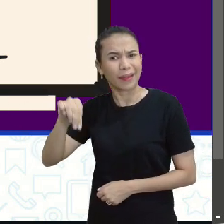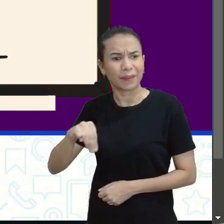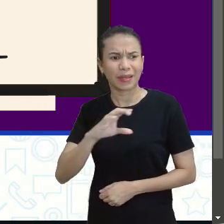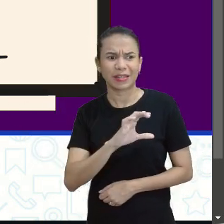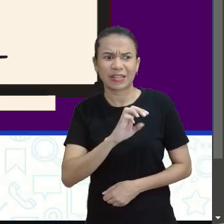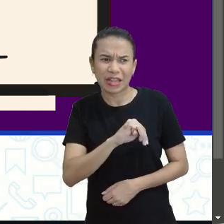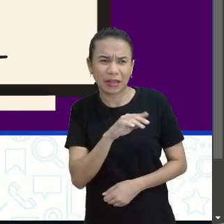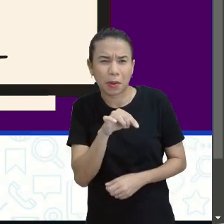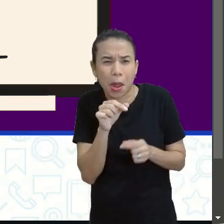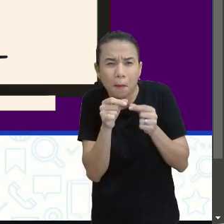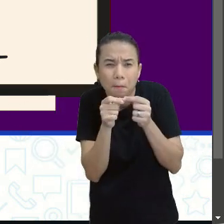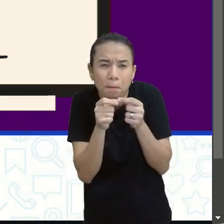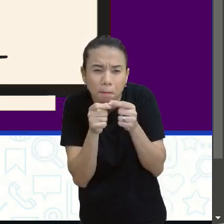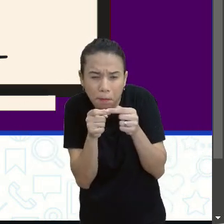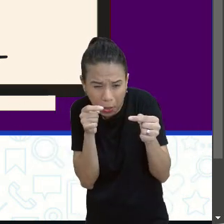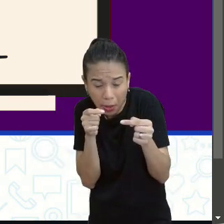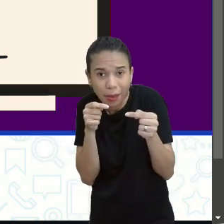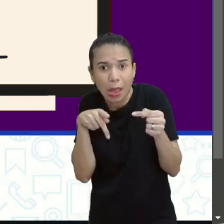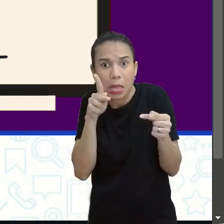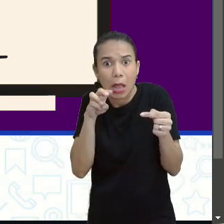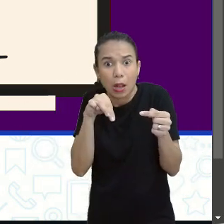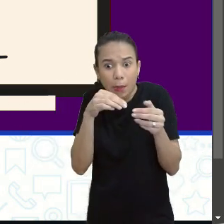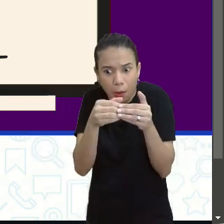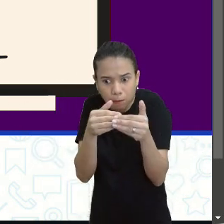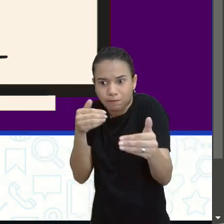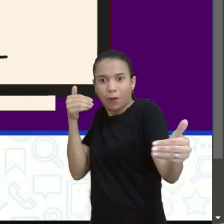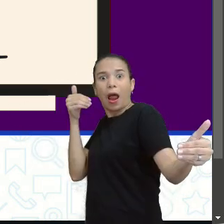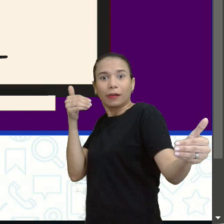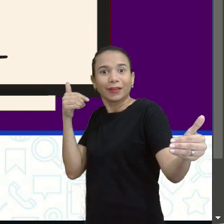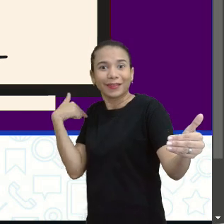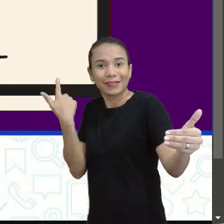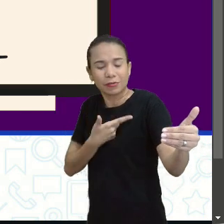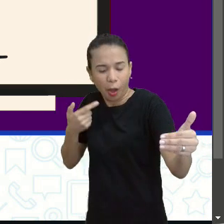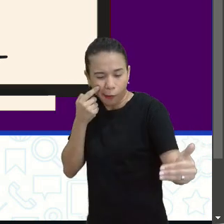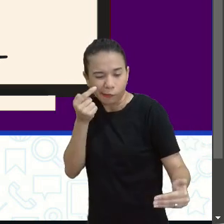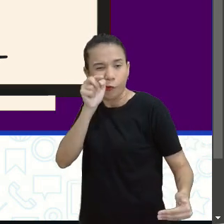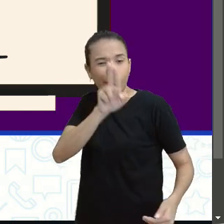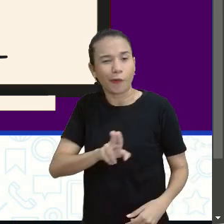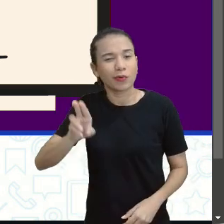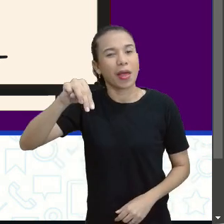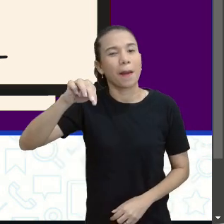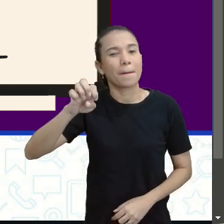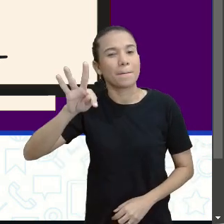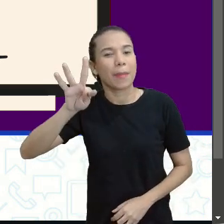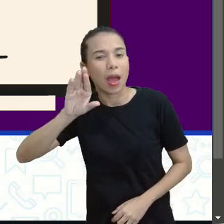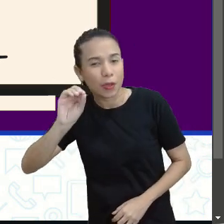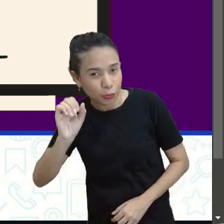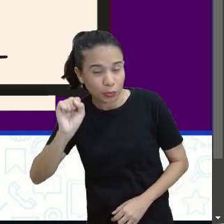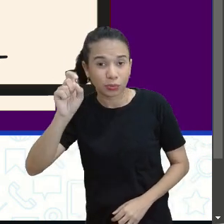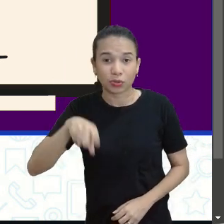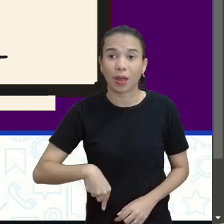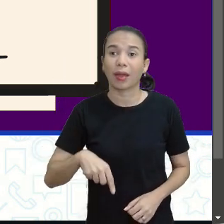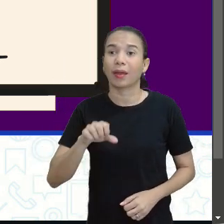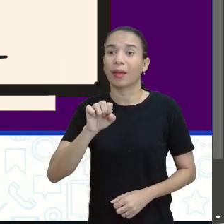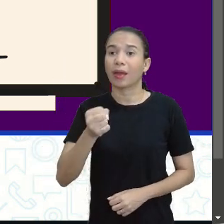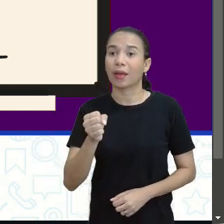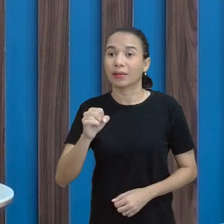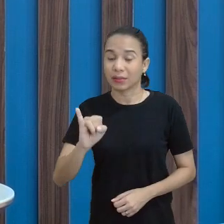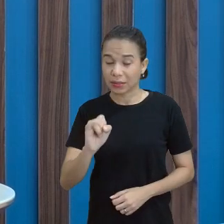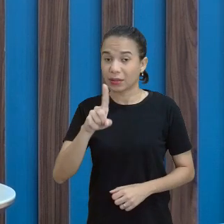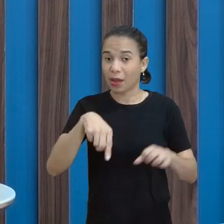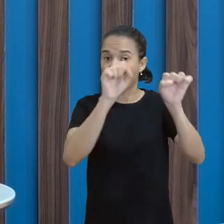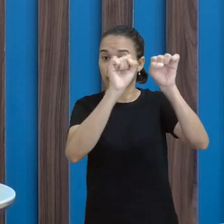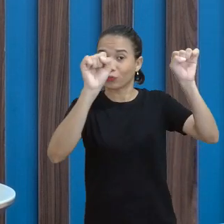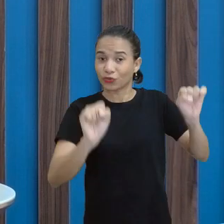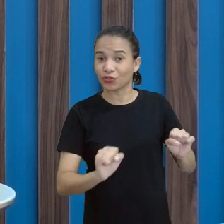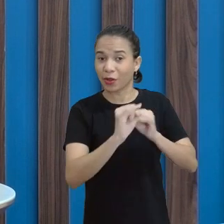fica muito pequenininho, né? Se colocar quilômetro é muito grande, então vai colocando de metro em metro, a unidade de medida internacional, o SI, Sistema Internacional